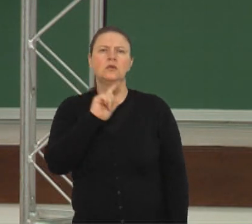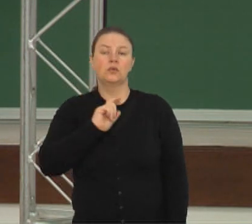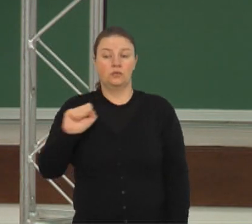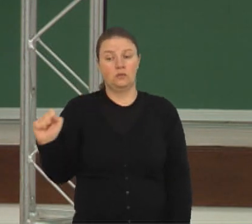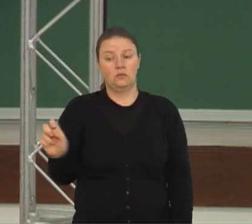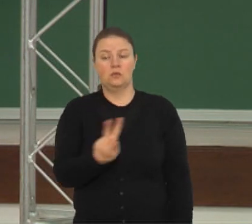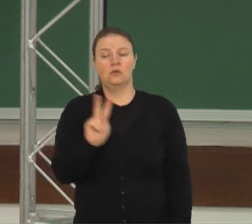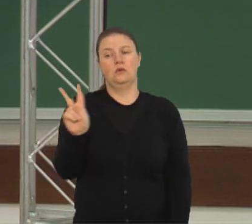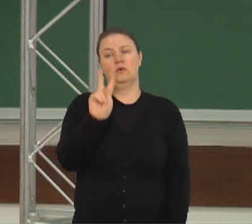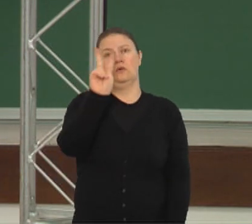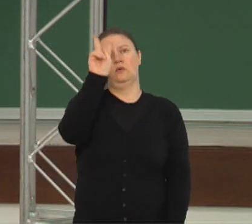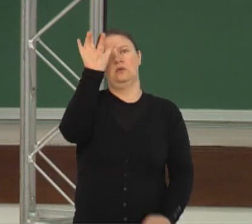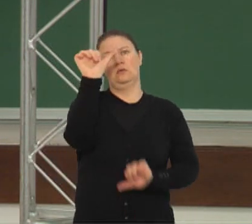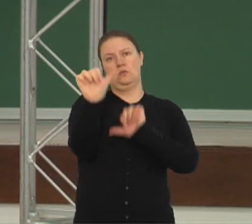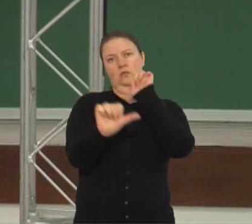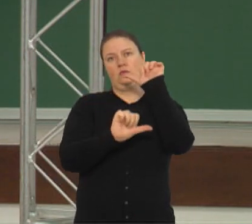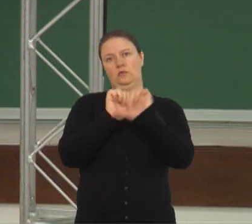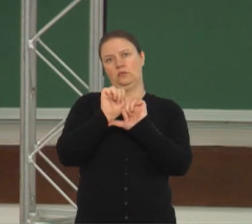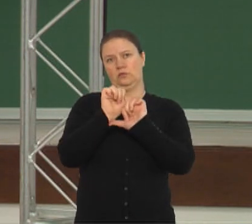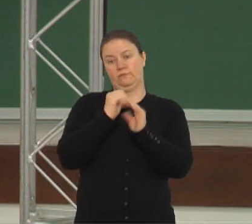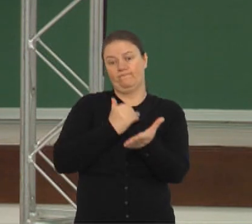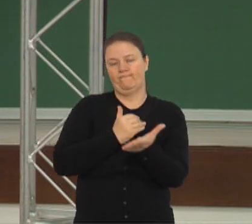totalmente diferente.